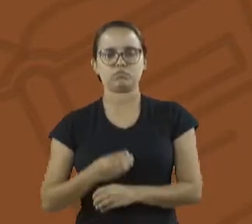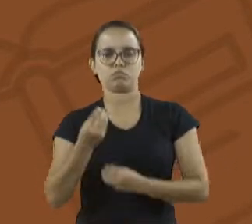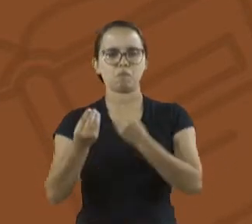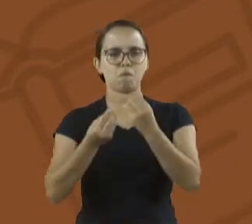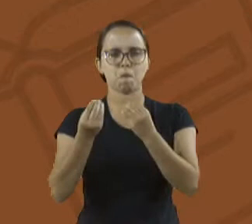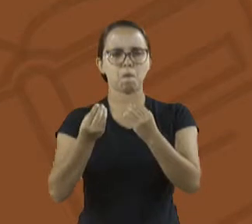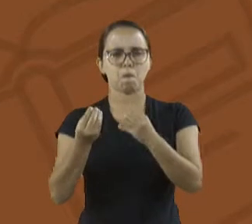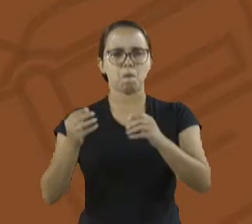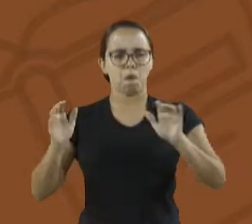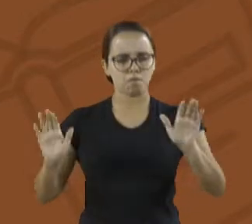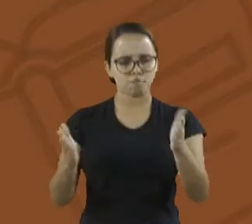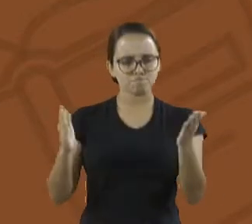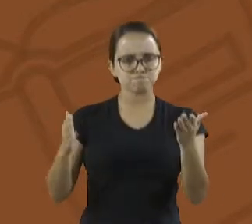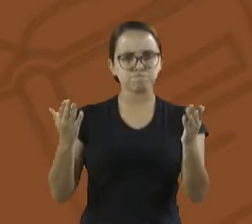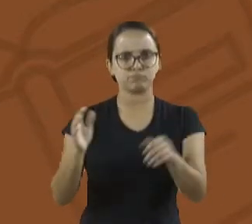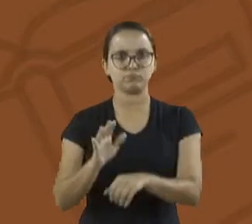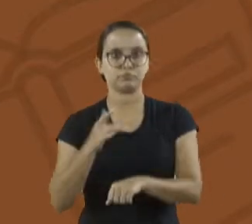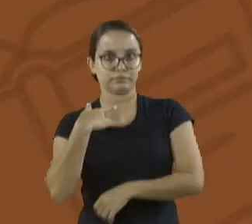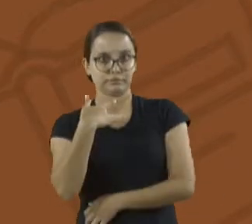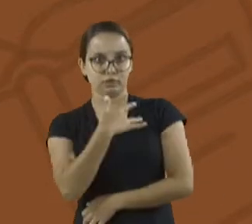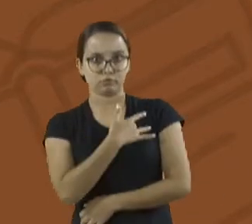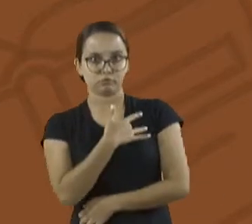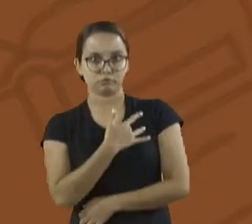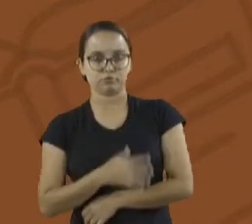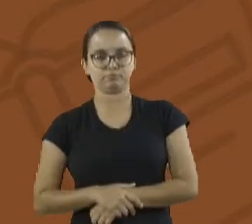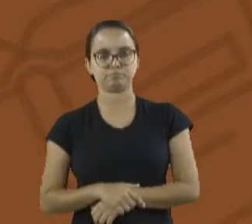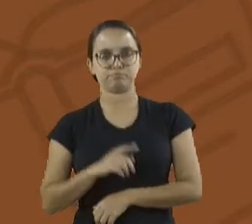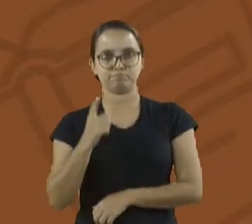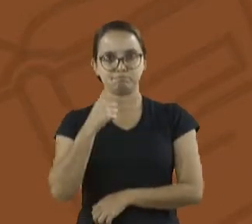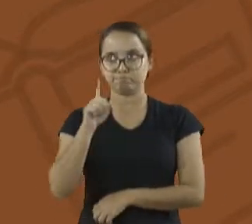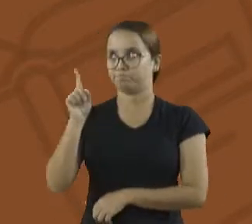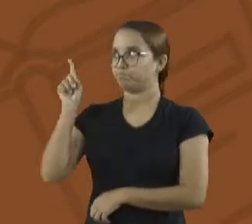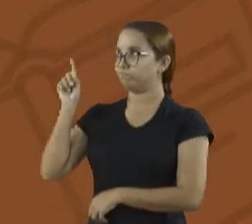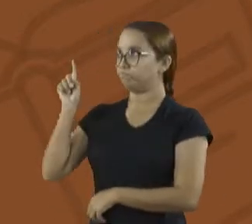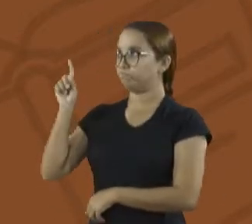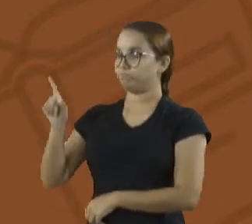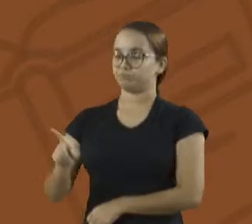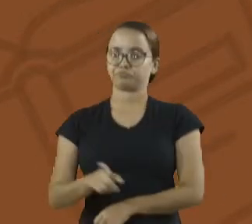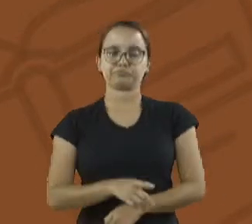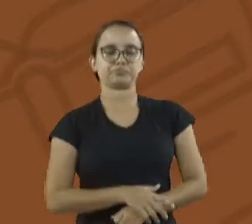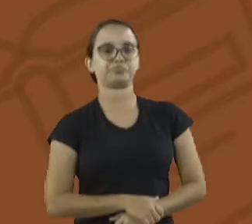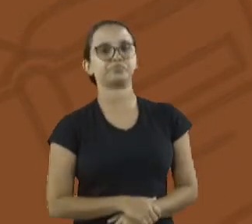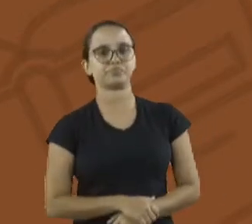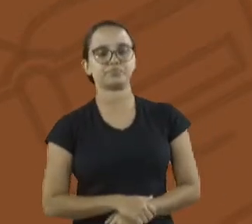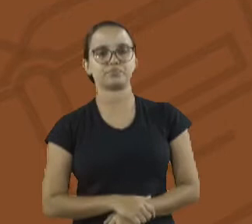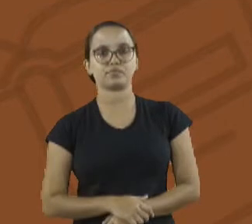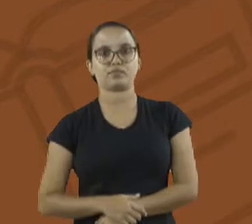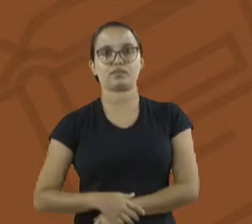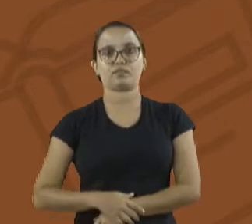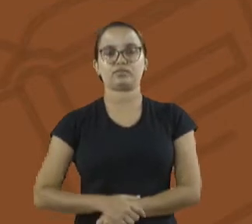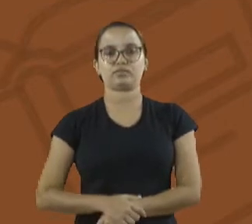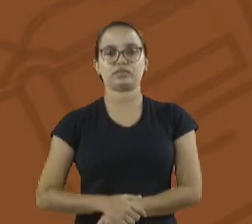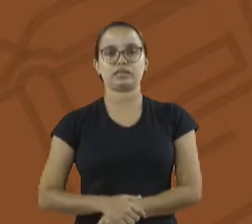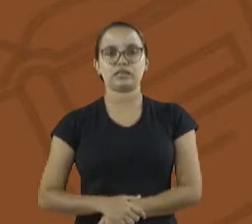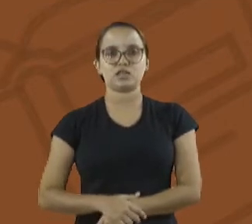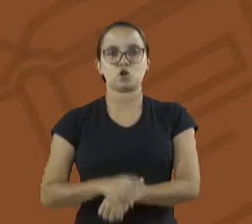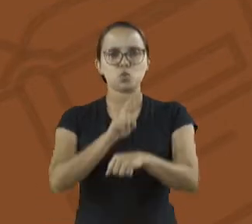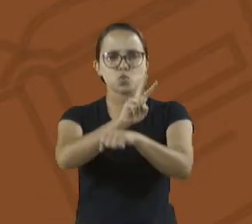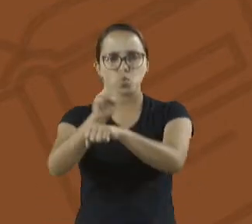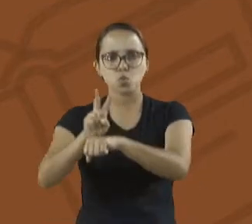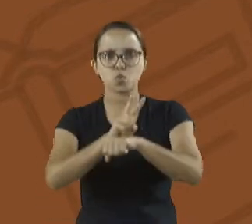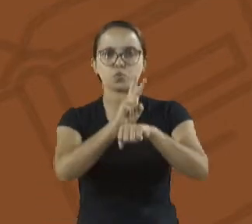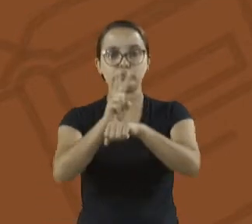da saúde? Vamos lá ver o que é, exatamente. A prevenção em saúde exige